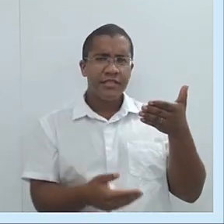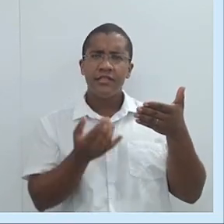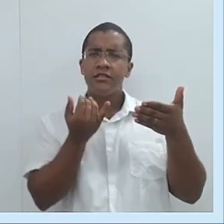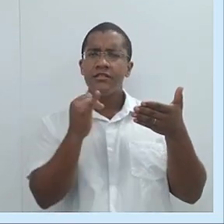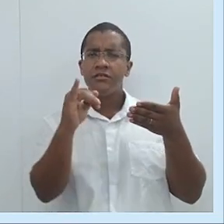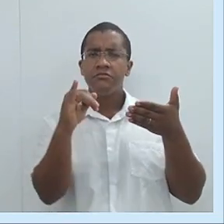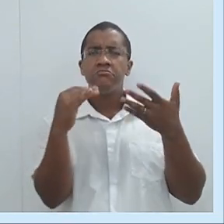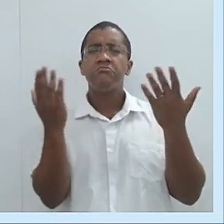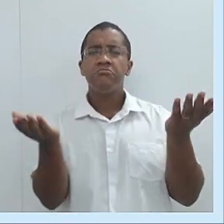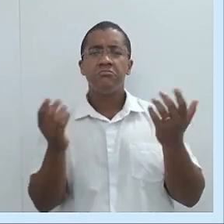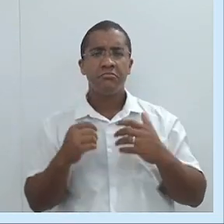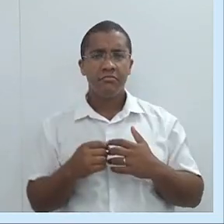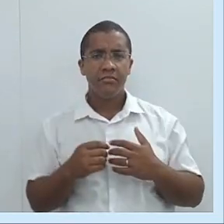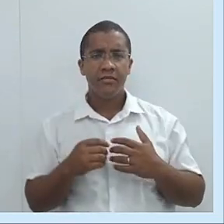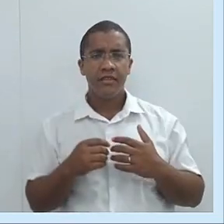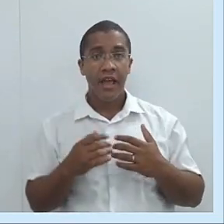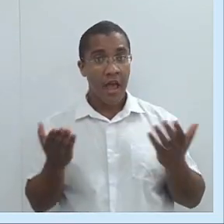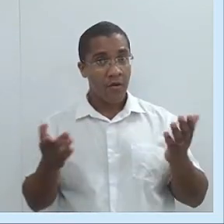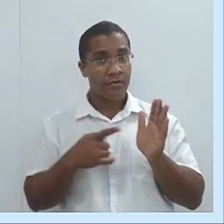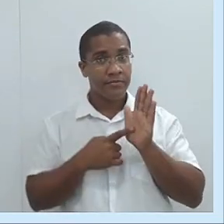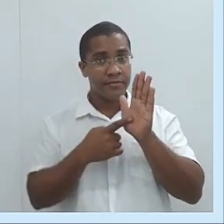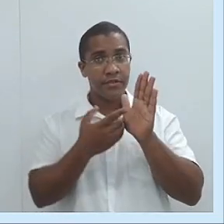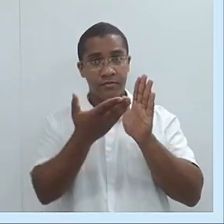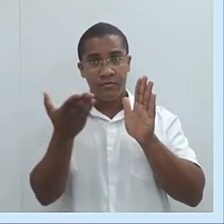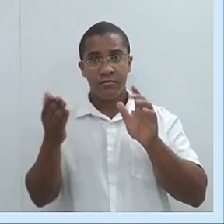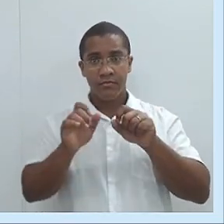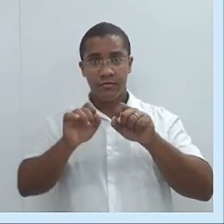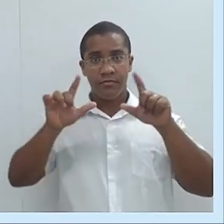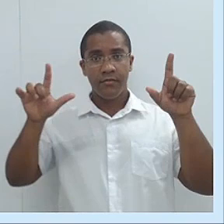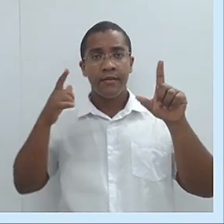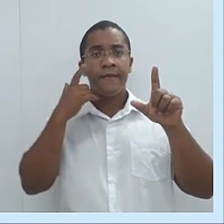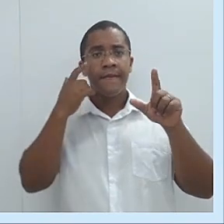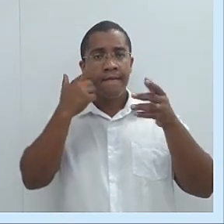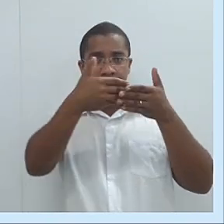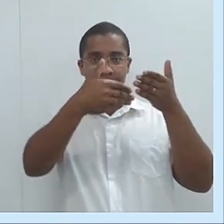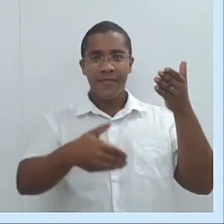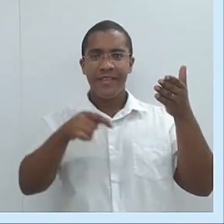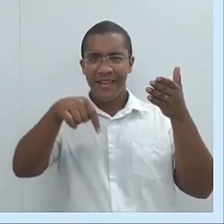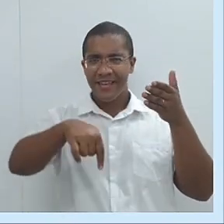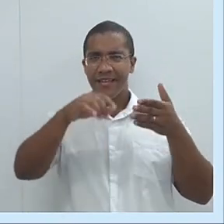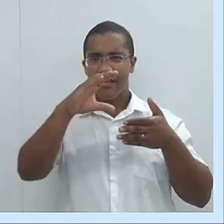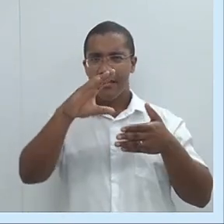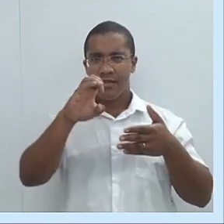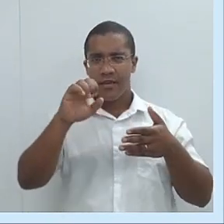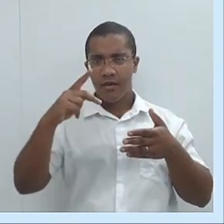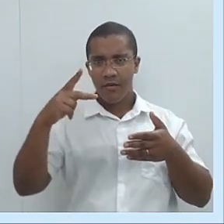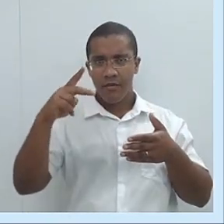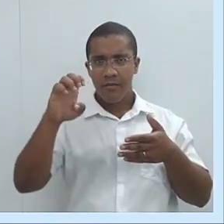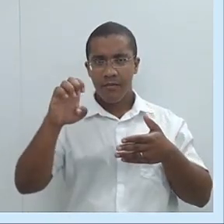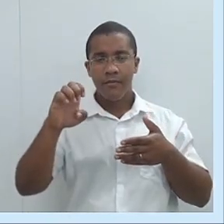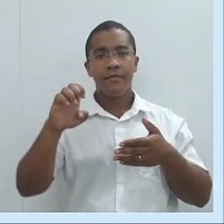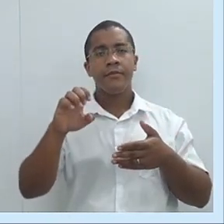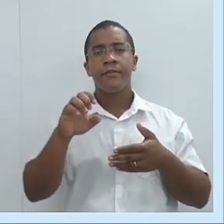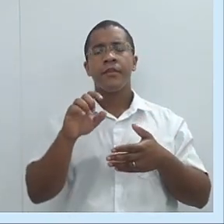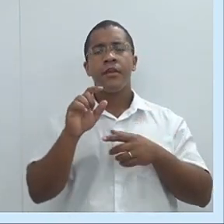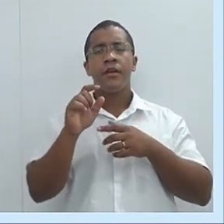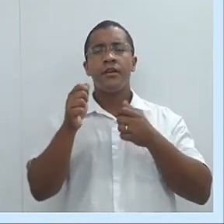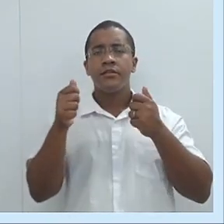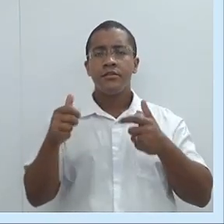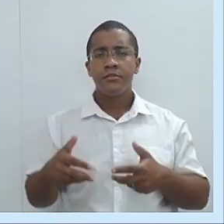conta de luz, eu vou mostrar para vocês aí na telinha a nossa conta da CELP, né? Para a gente